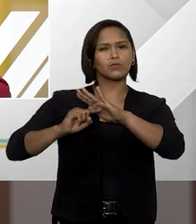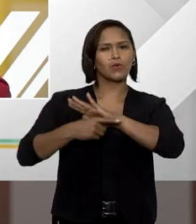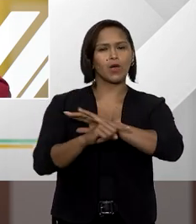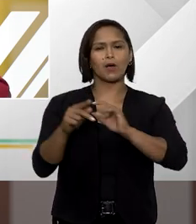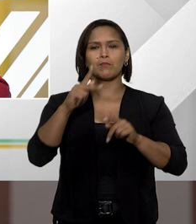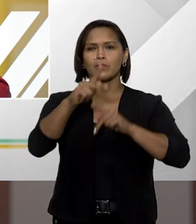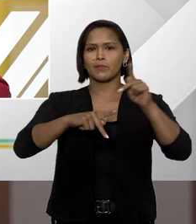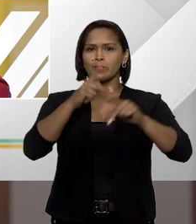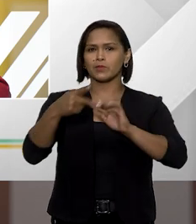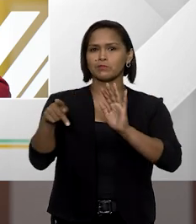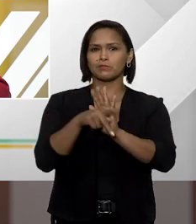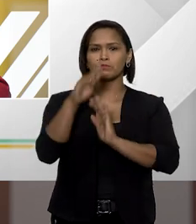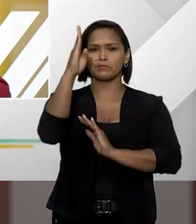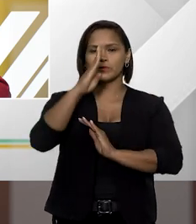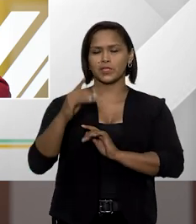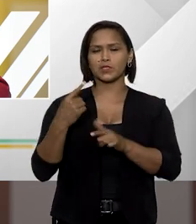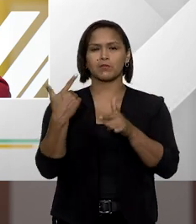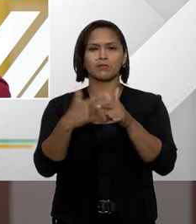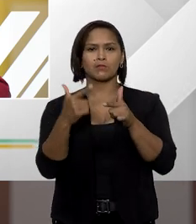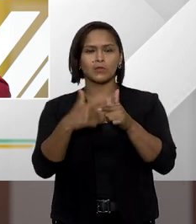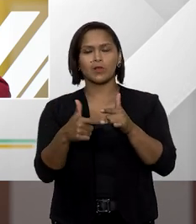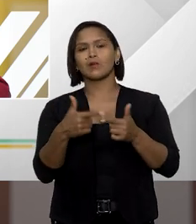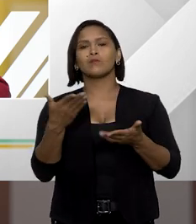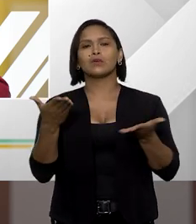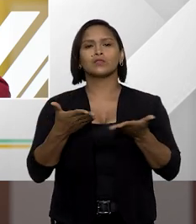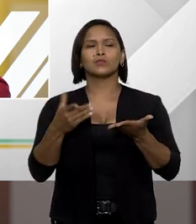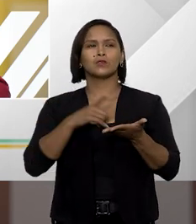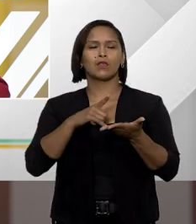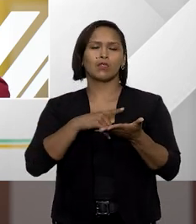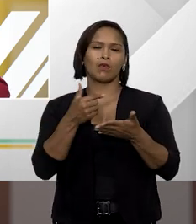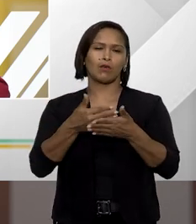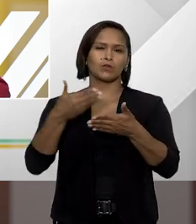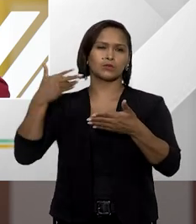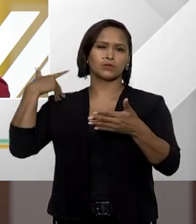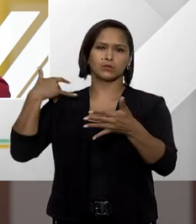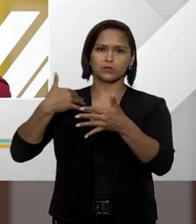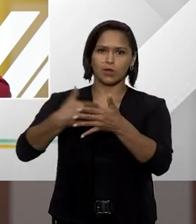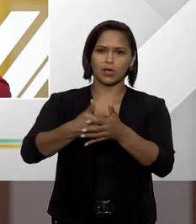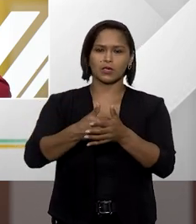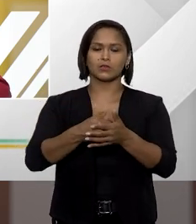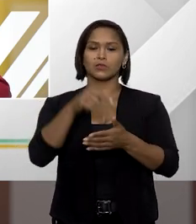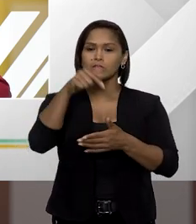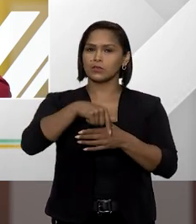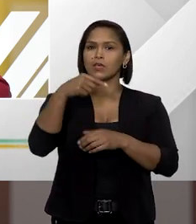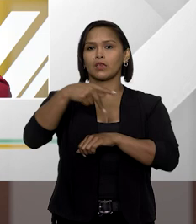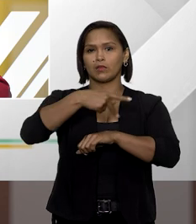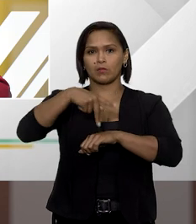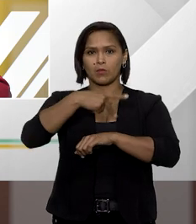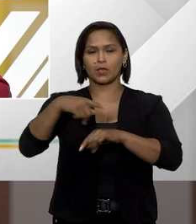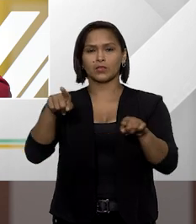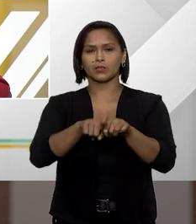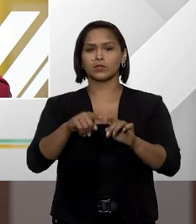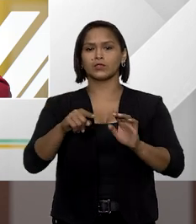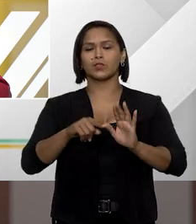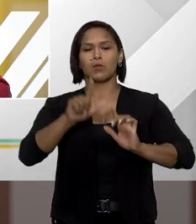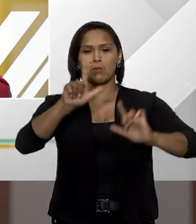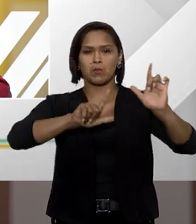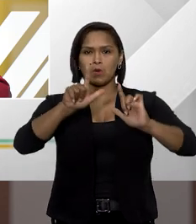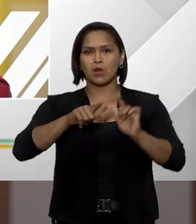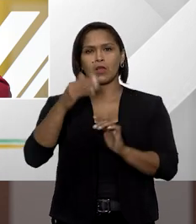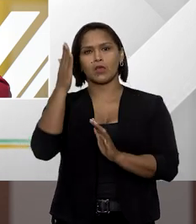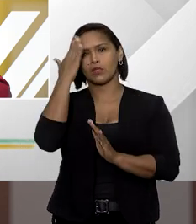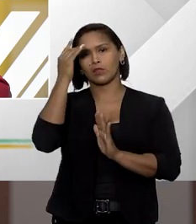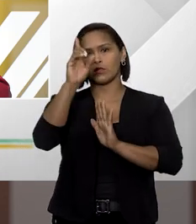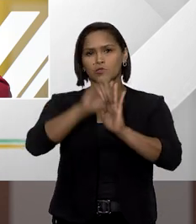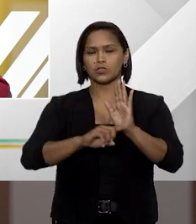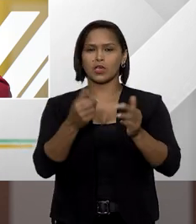nossa população brasileira, né? Um problema que já tem alguns anos de estrada no nosso país. E um programa como esse, Entender Direito,